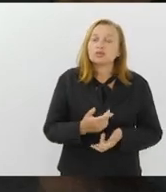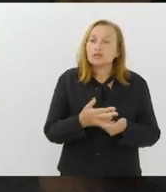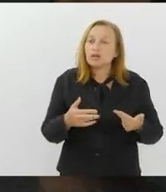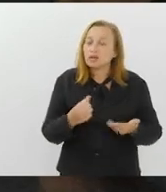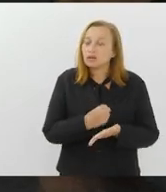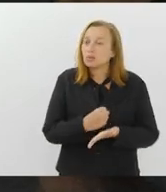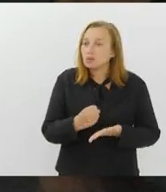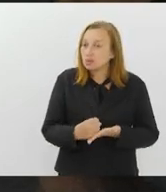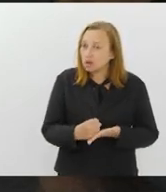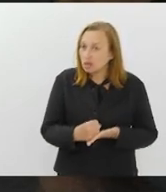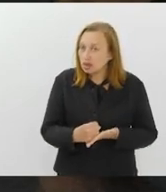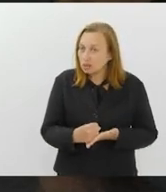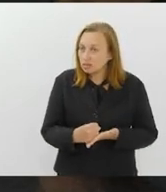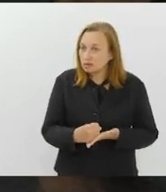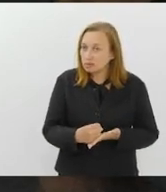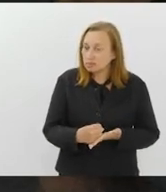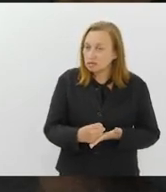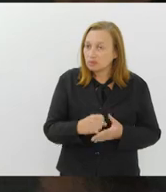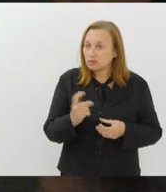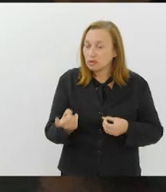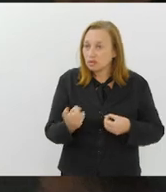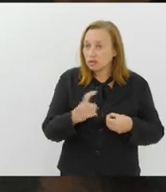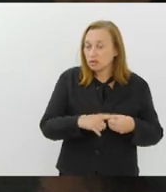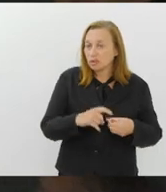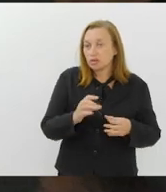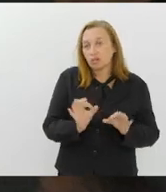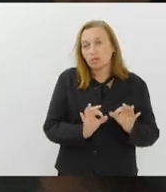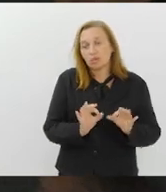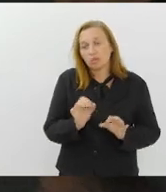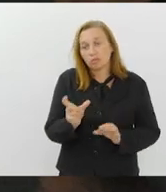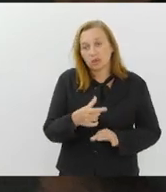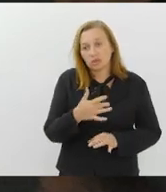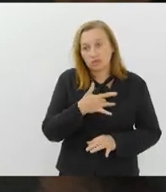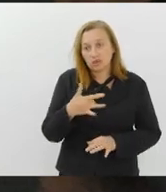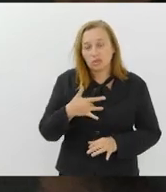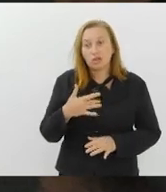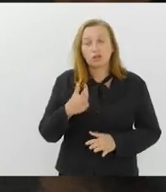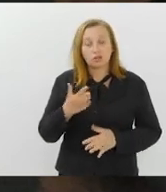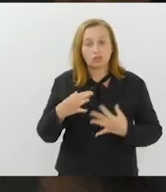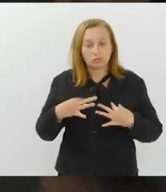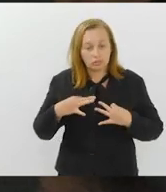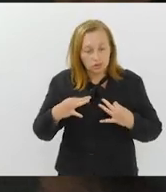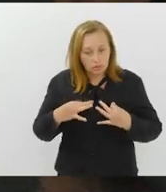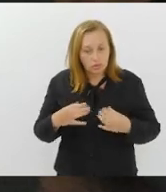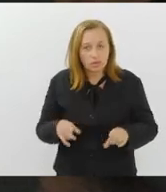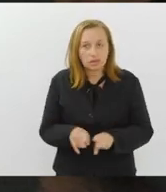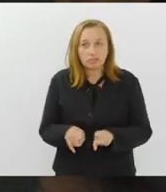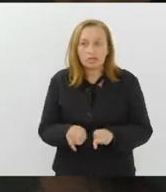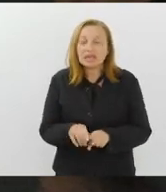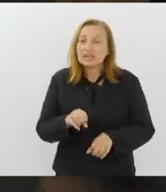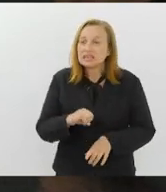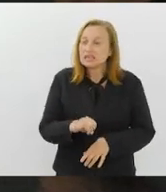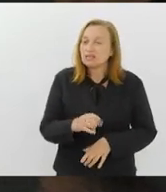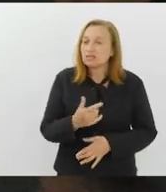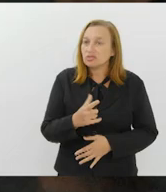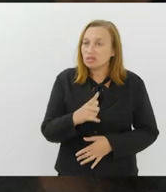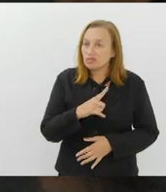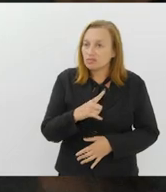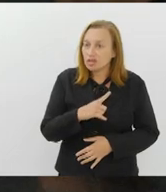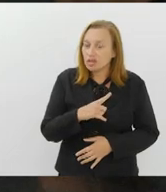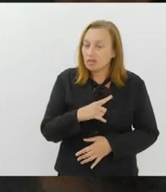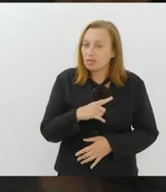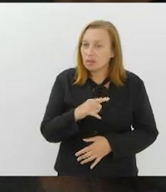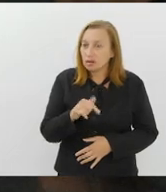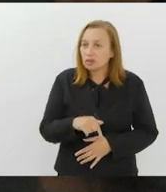contratos ou várias beneficiárias que foram reintegrados ao plano. Se eventualmente, eu já me coloco aqui à disposição também, se eventualmente a gente tivermos